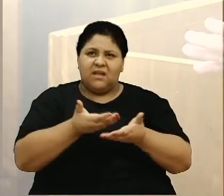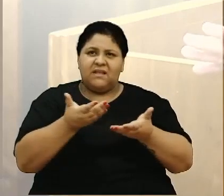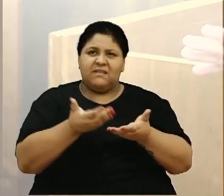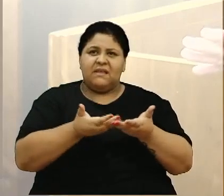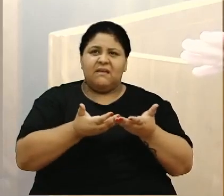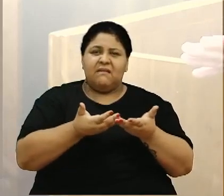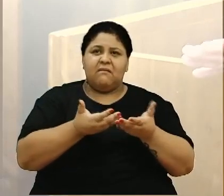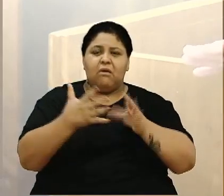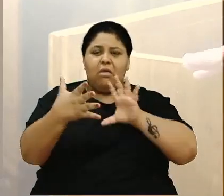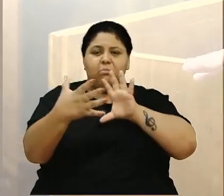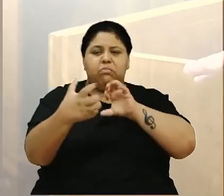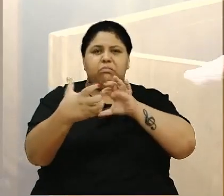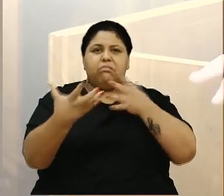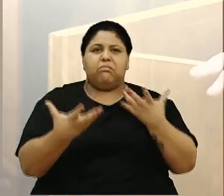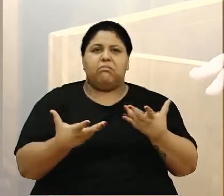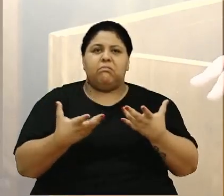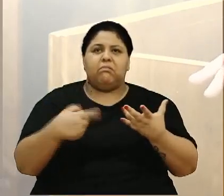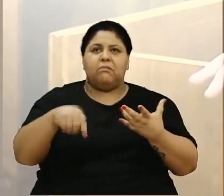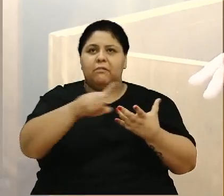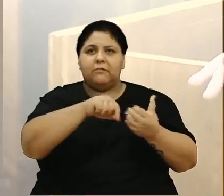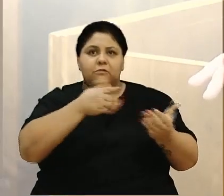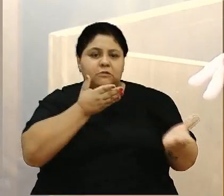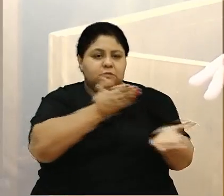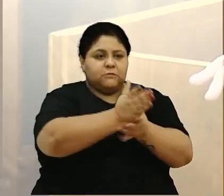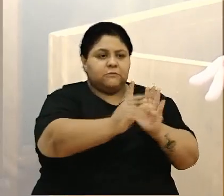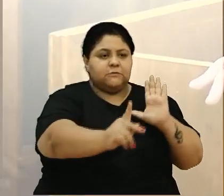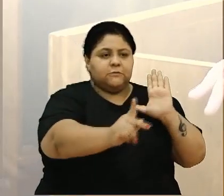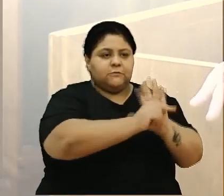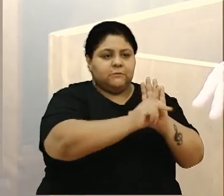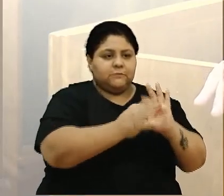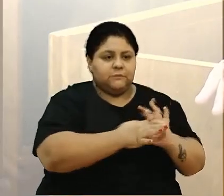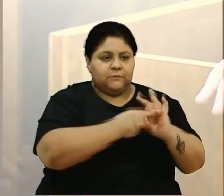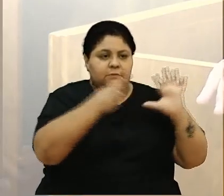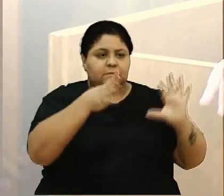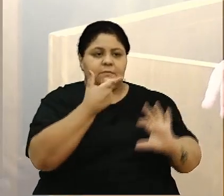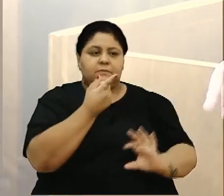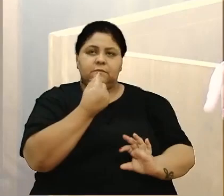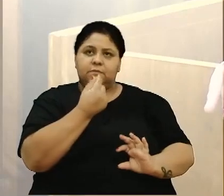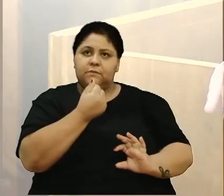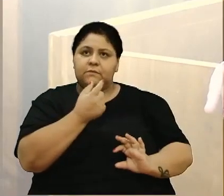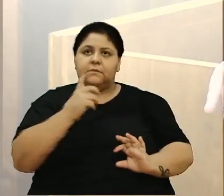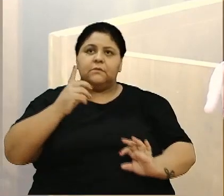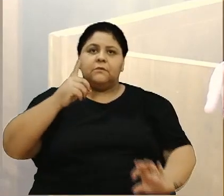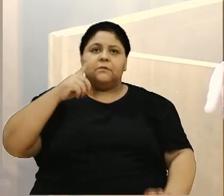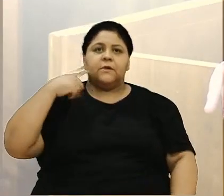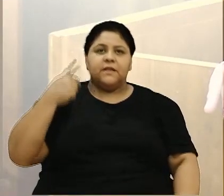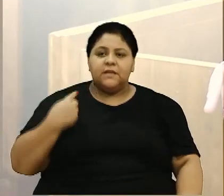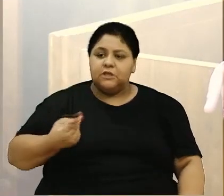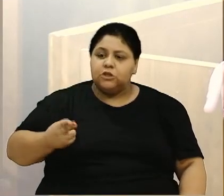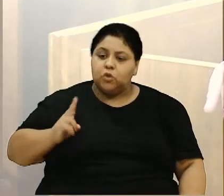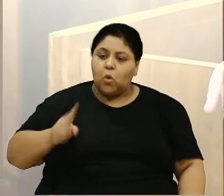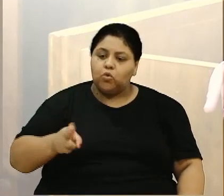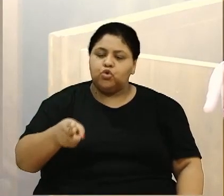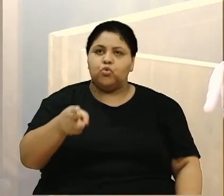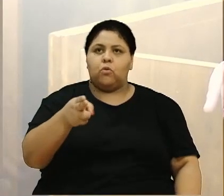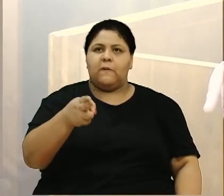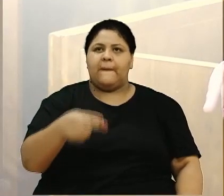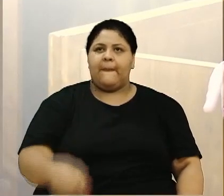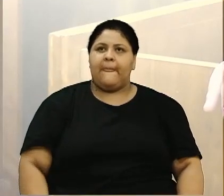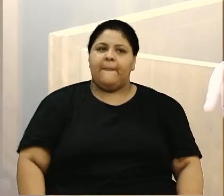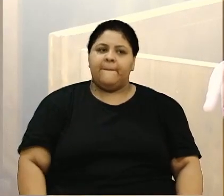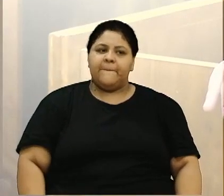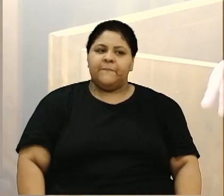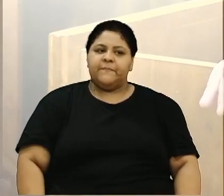tem que entender. Foi nós que aprovamos o projeto de liberação desse recurso, e foi a Denise que destravou,